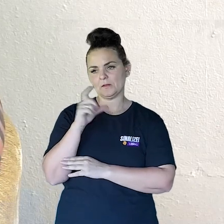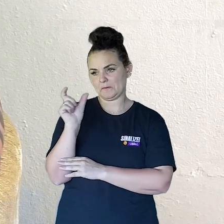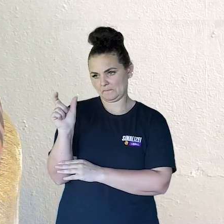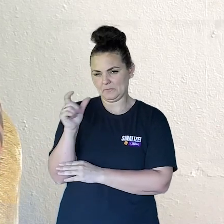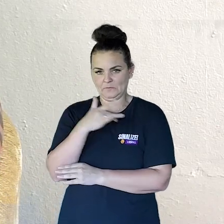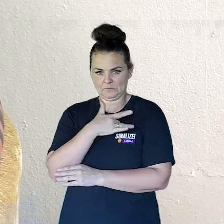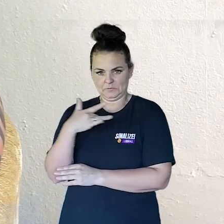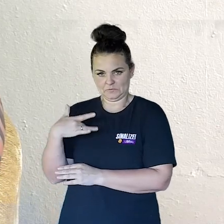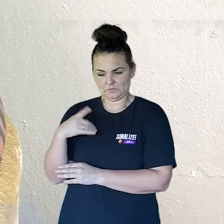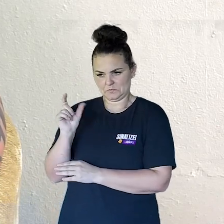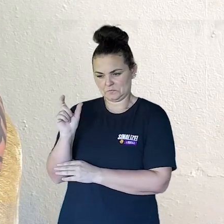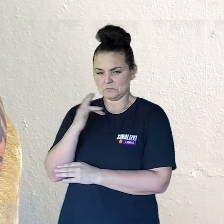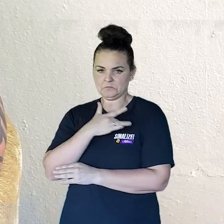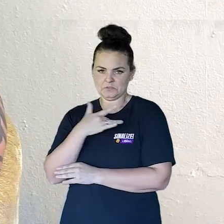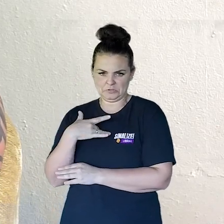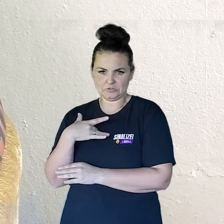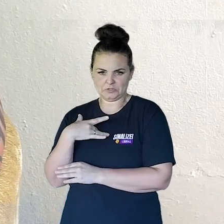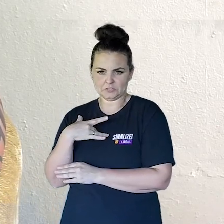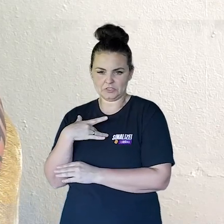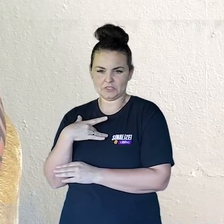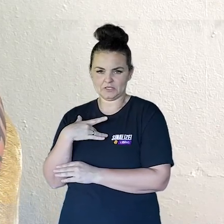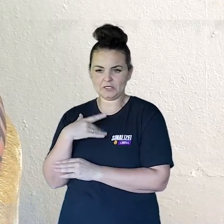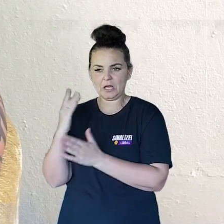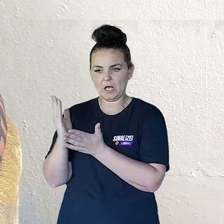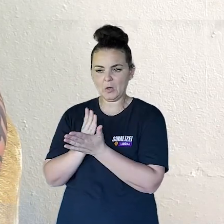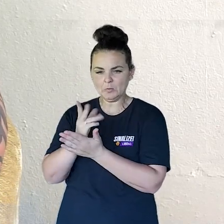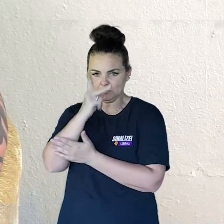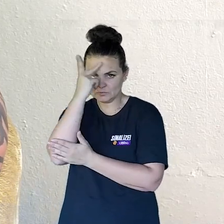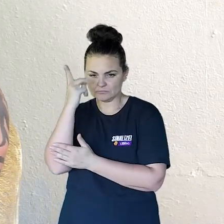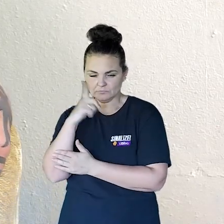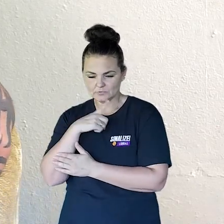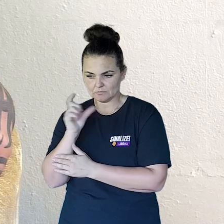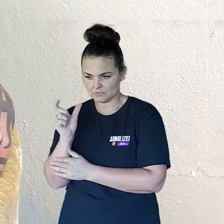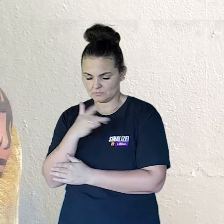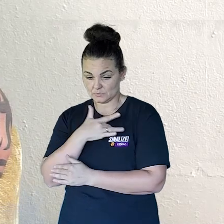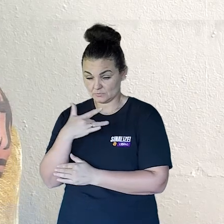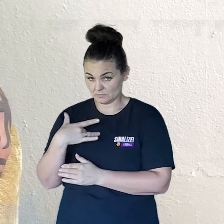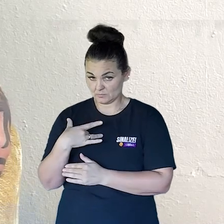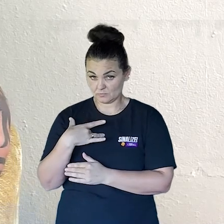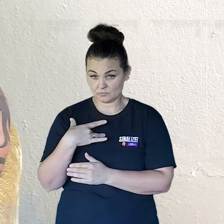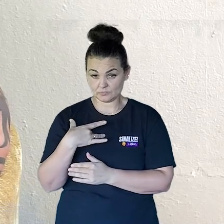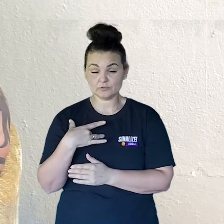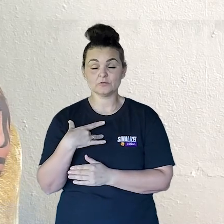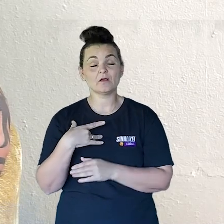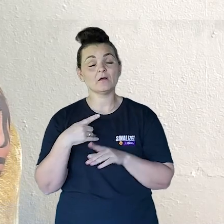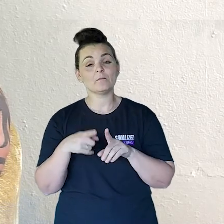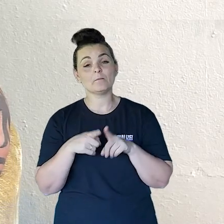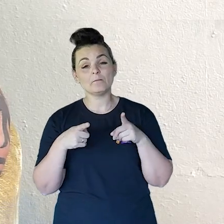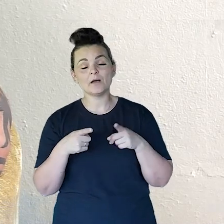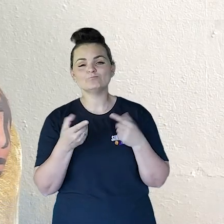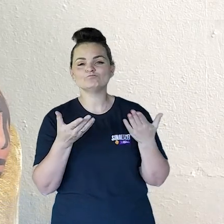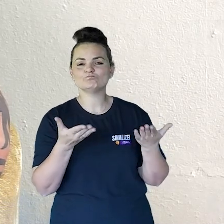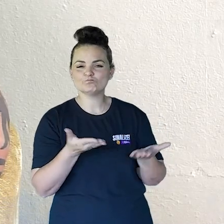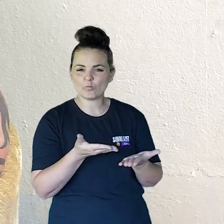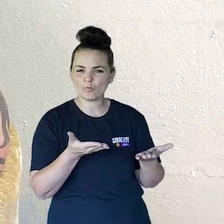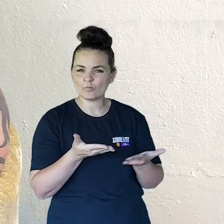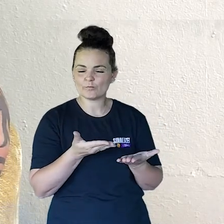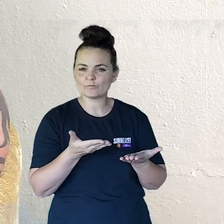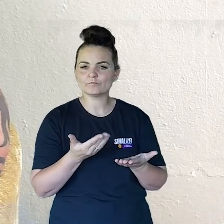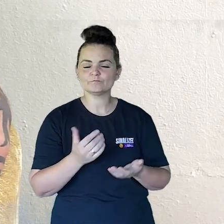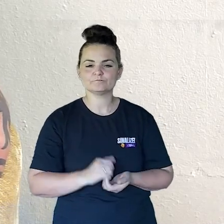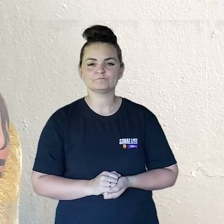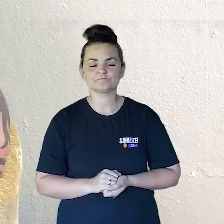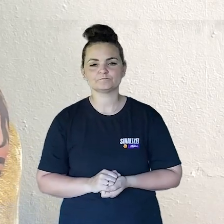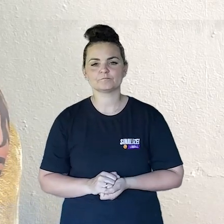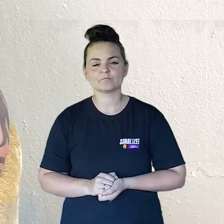saúde, vamos colocar assim. Né? Então, hoje, as pessoas